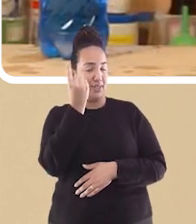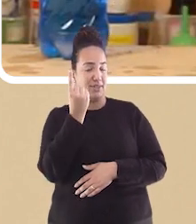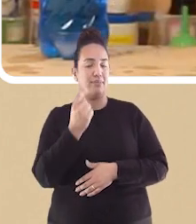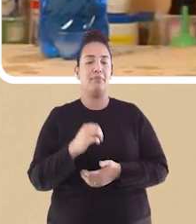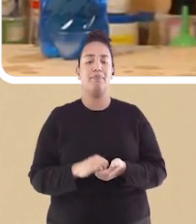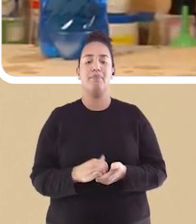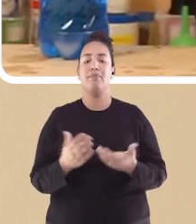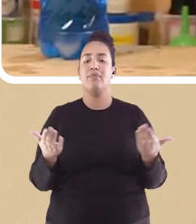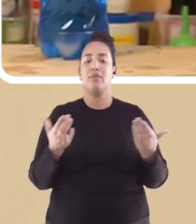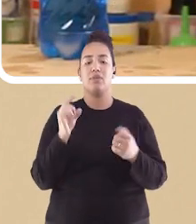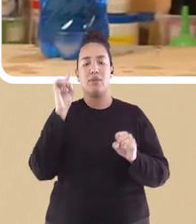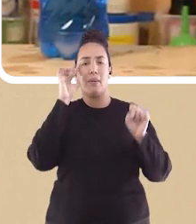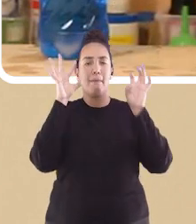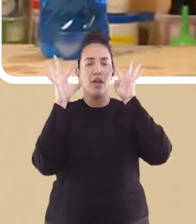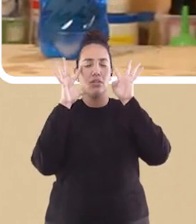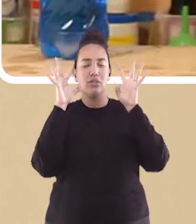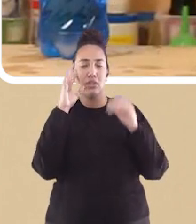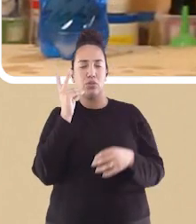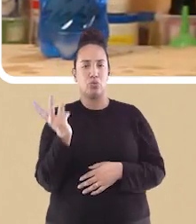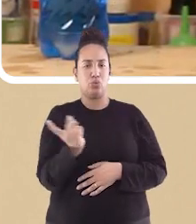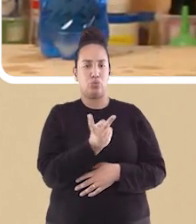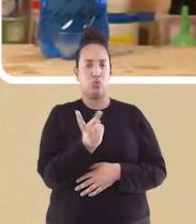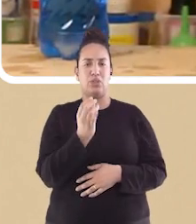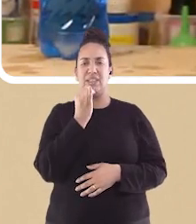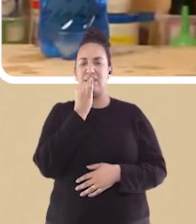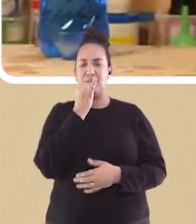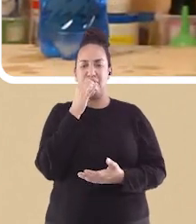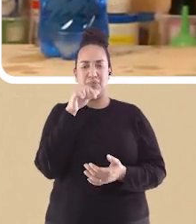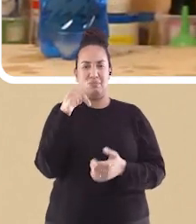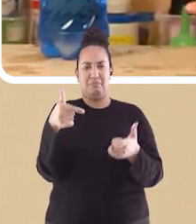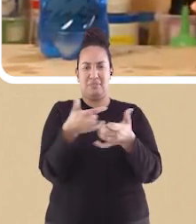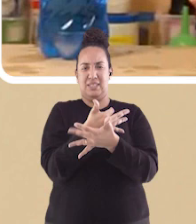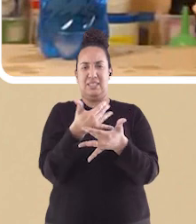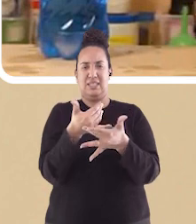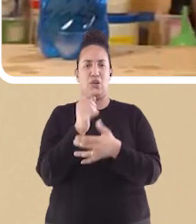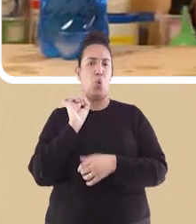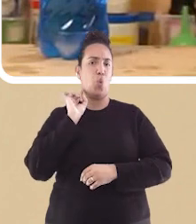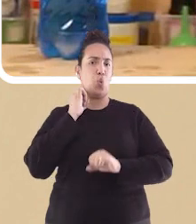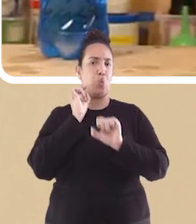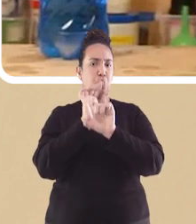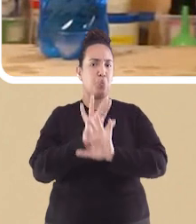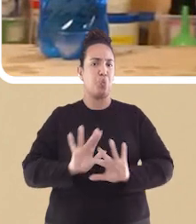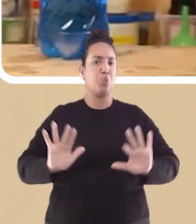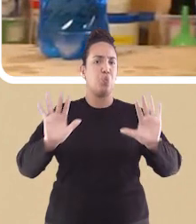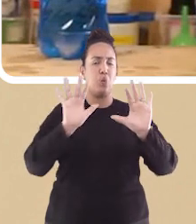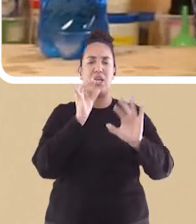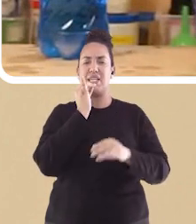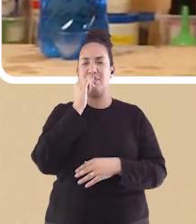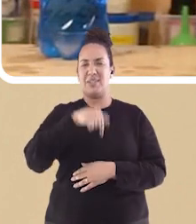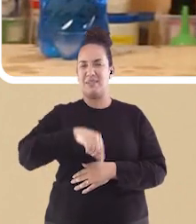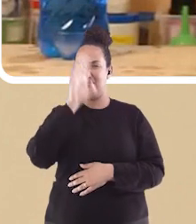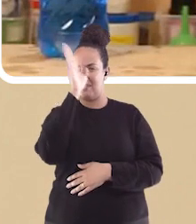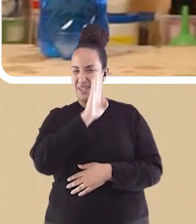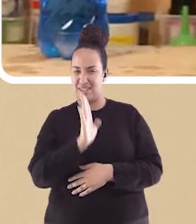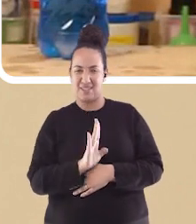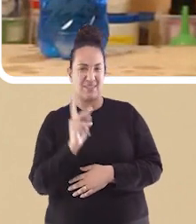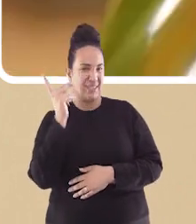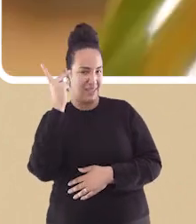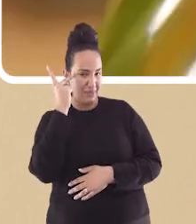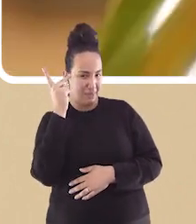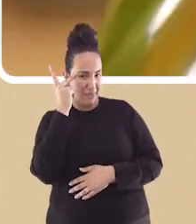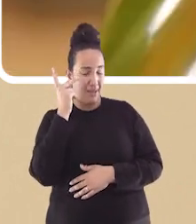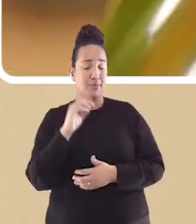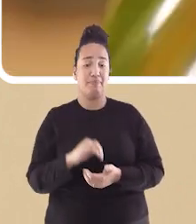Agora imagine esses dois fenômenos numa cidade poluída como São Paulo no Brasil ou Santiago no Chile. No primeiro